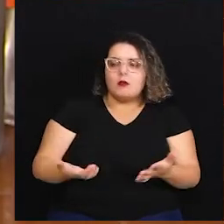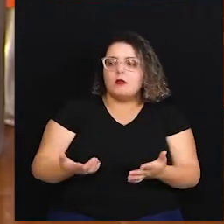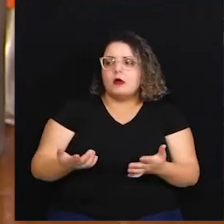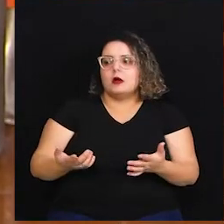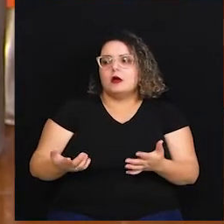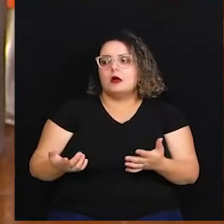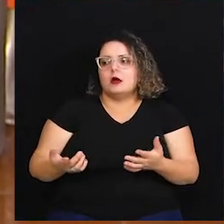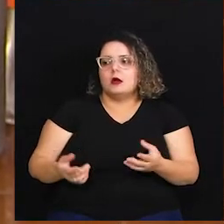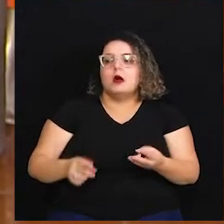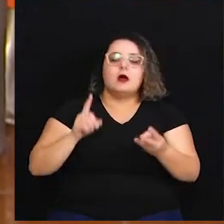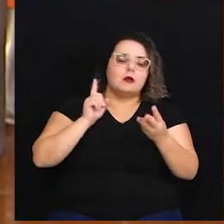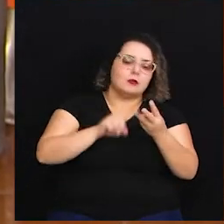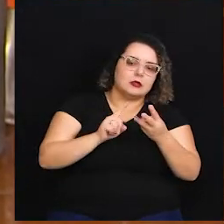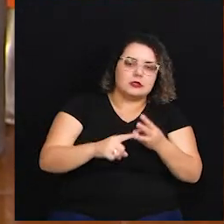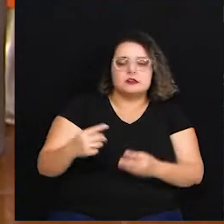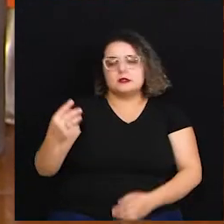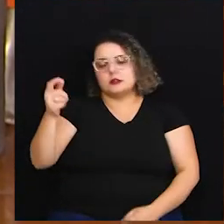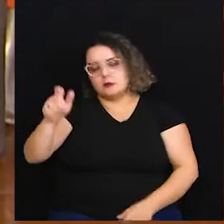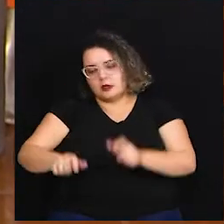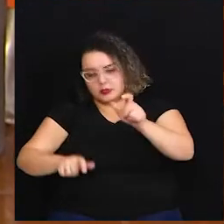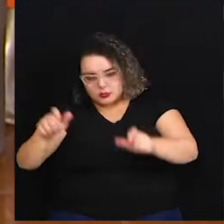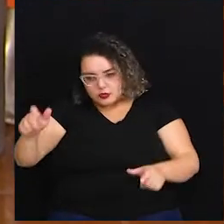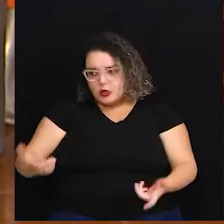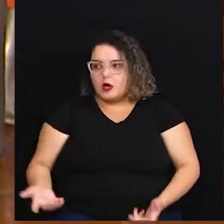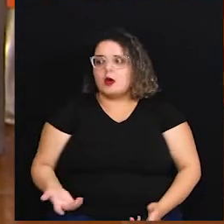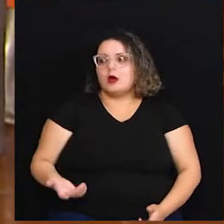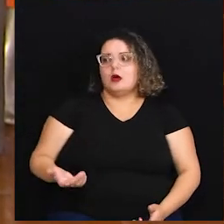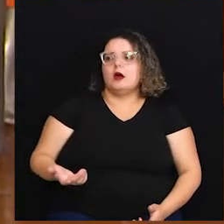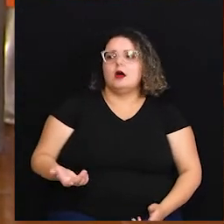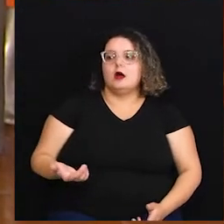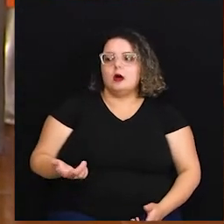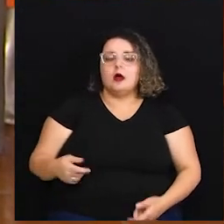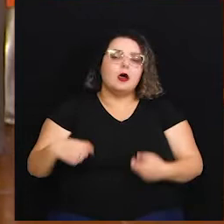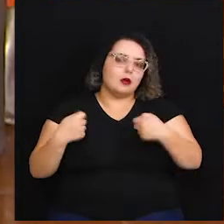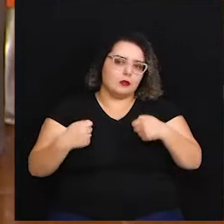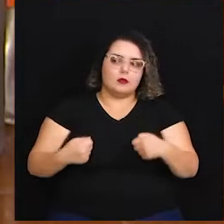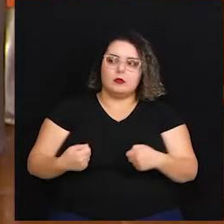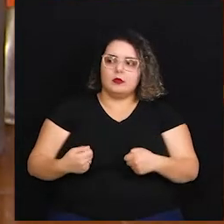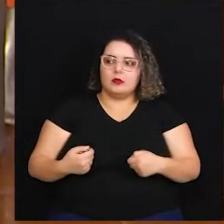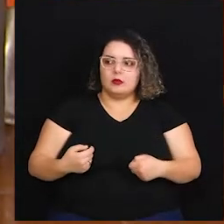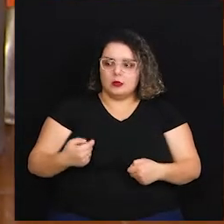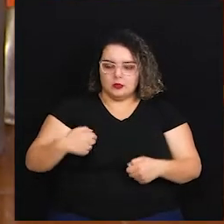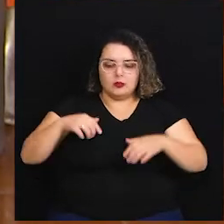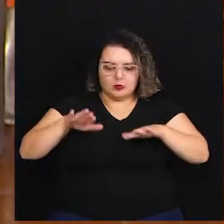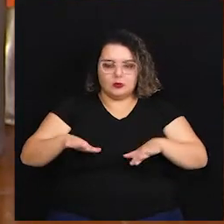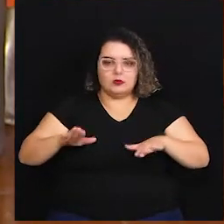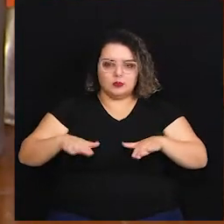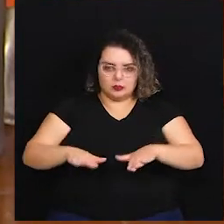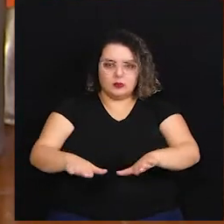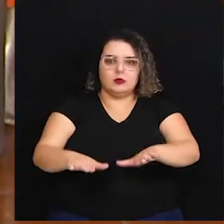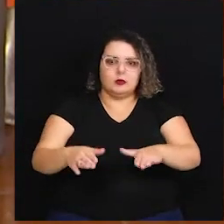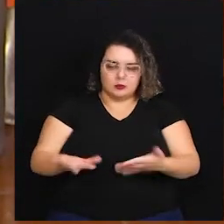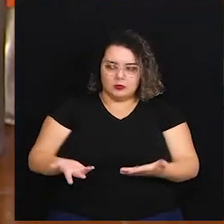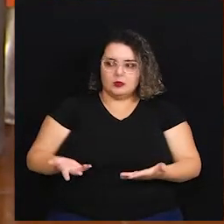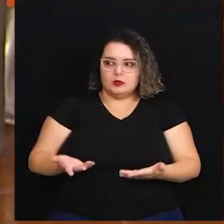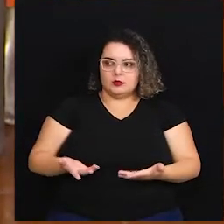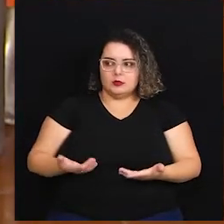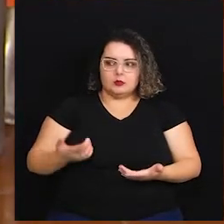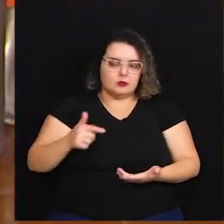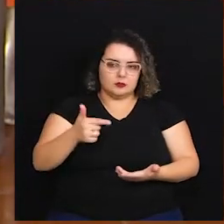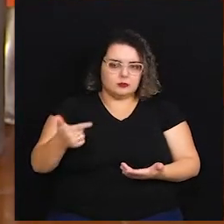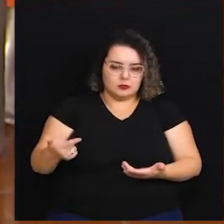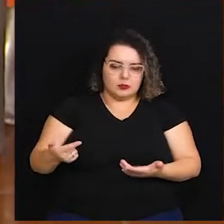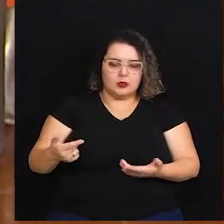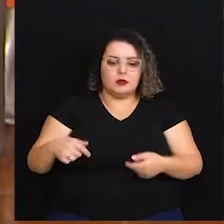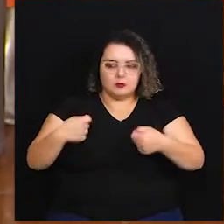peça. Aí entra uma terceira pessoa, que aí eu falo para ela, olha, a gente precisava, né? Quando eu tô, eu costuro. Quando eu não tô, eu preciso